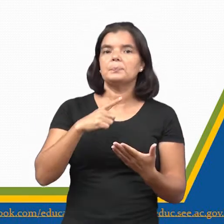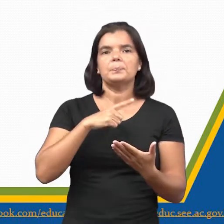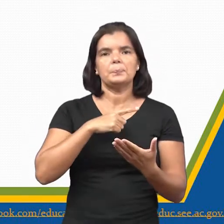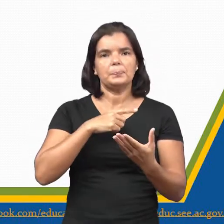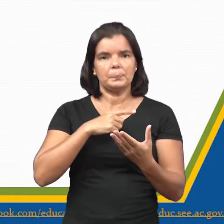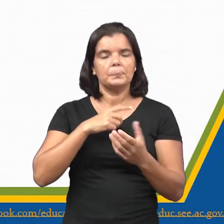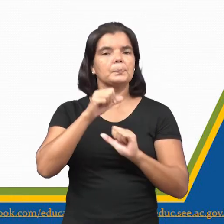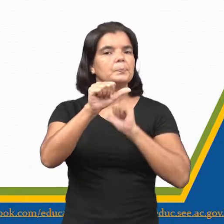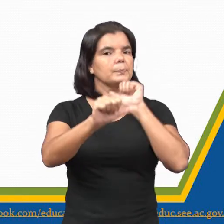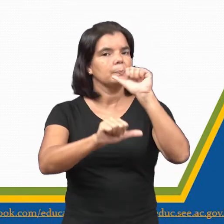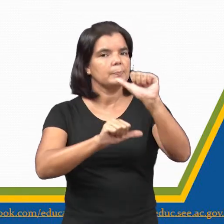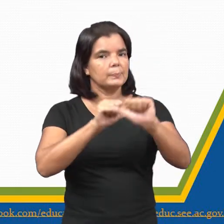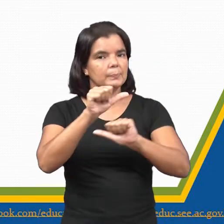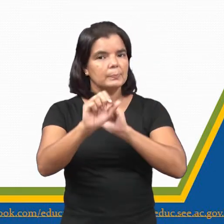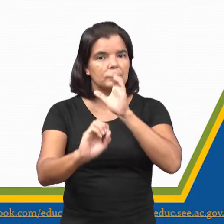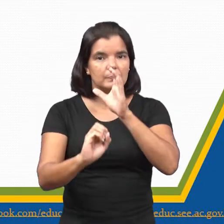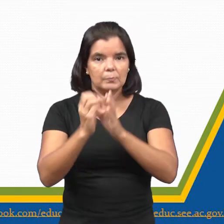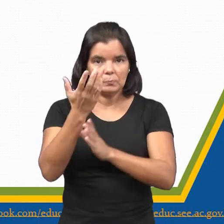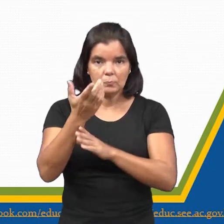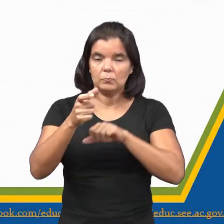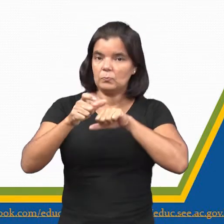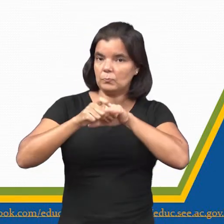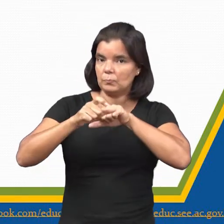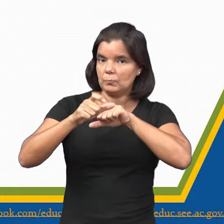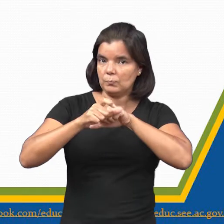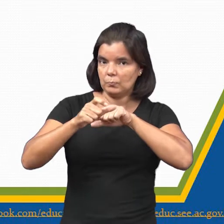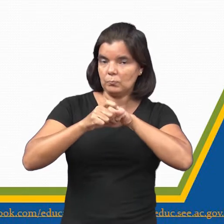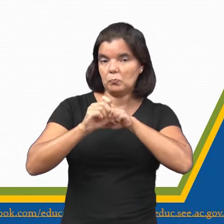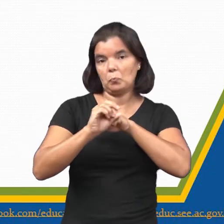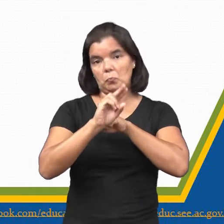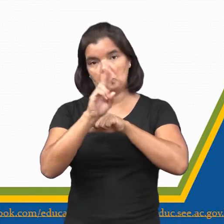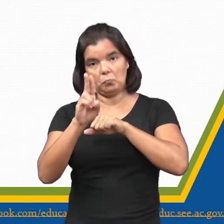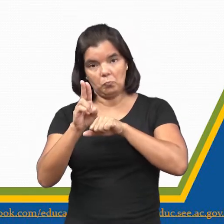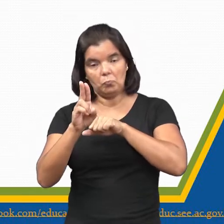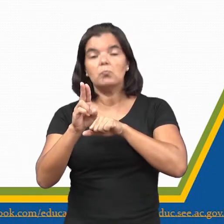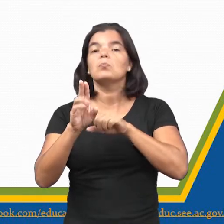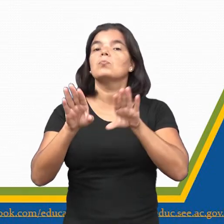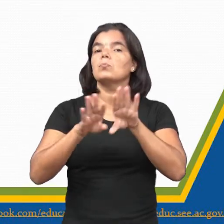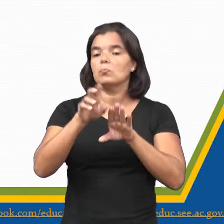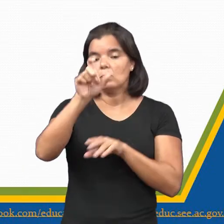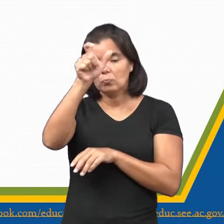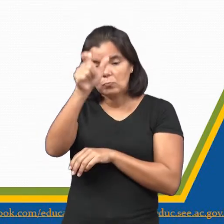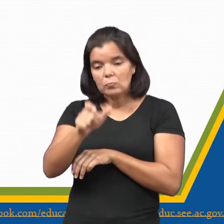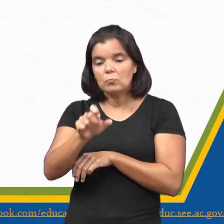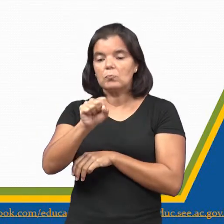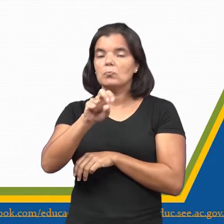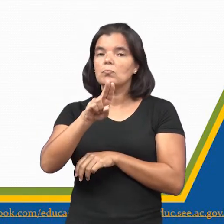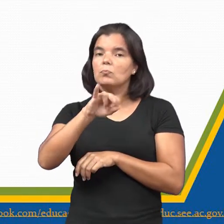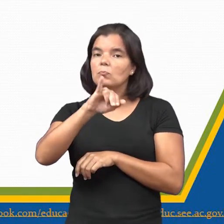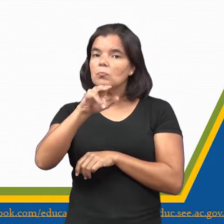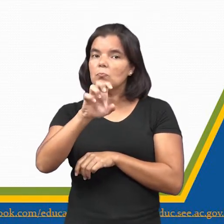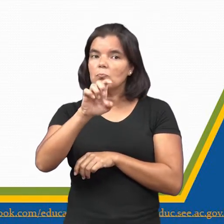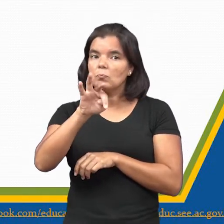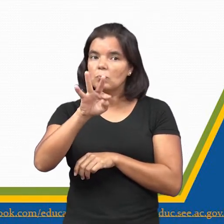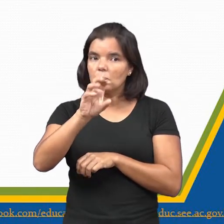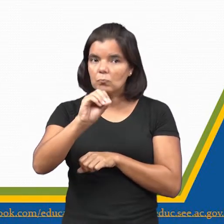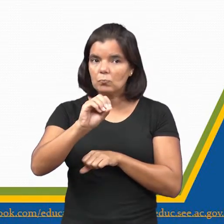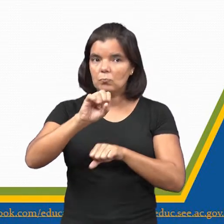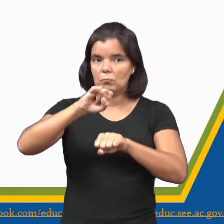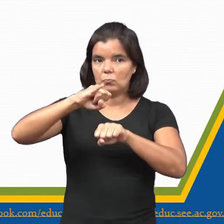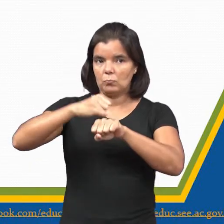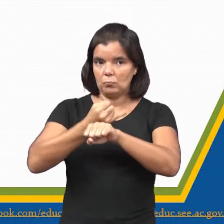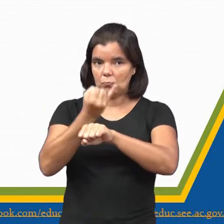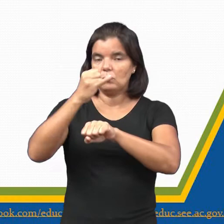uma transformação que acontece no substantivo ou no sujeito através das características que